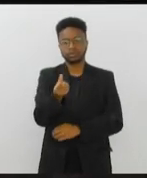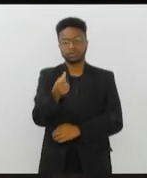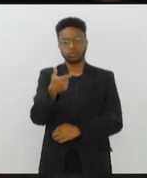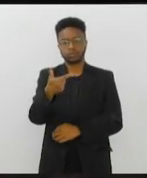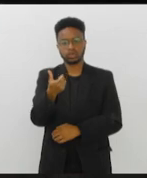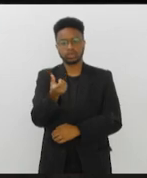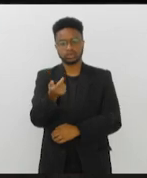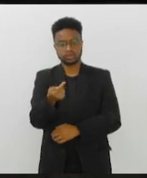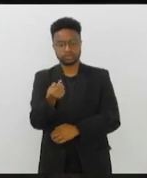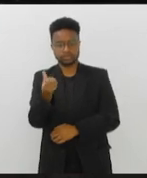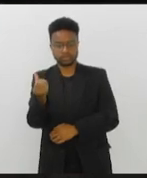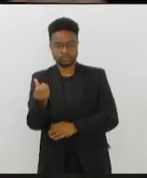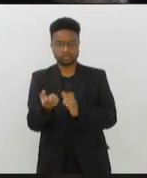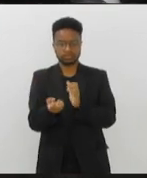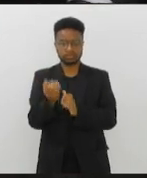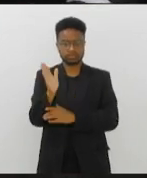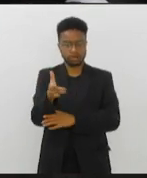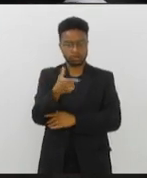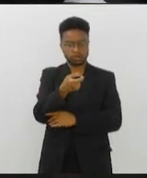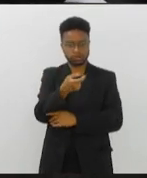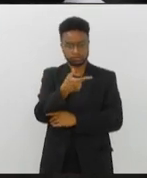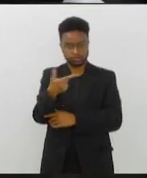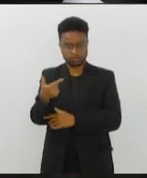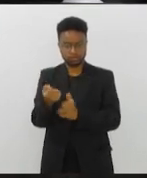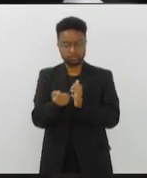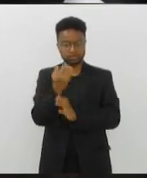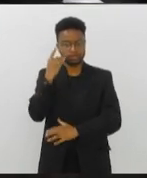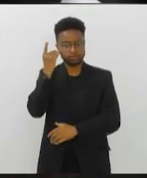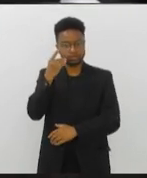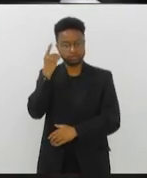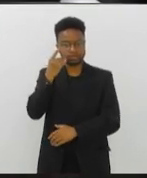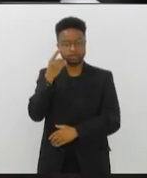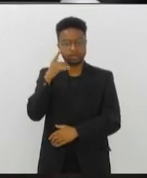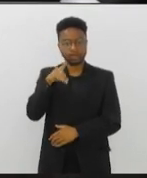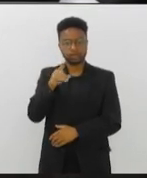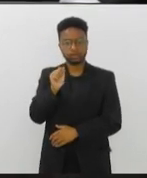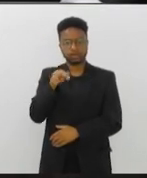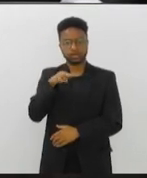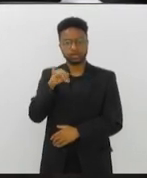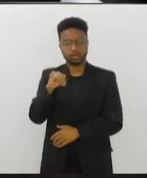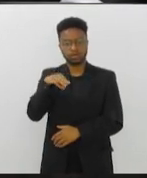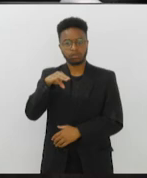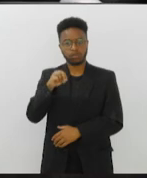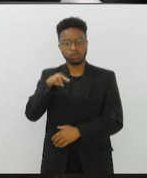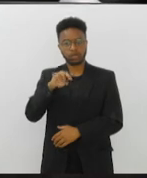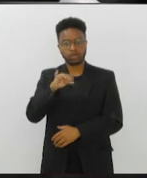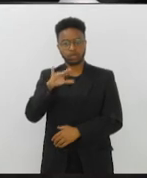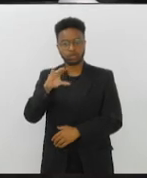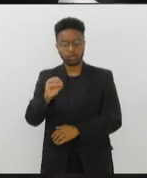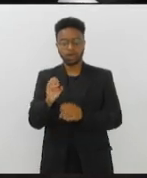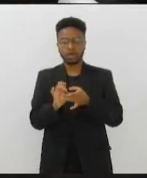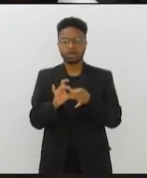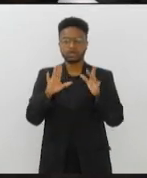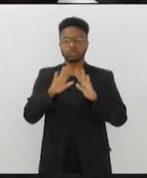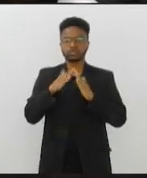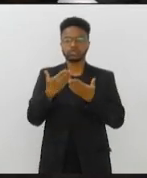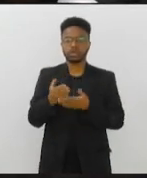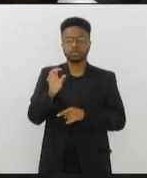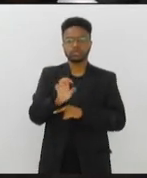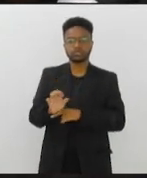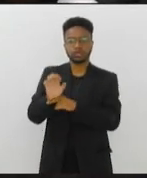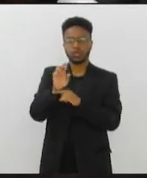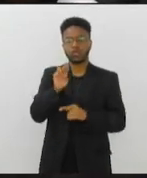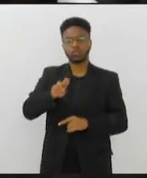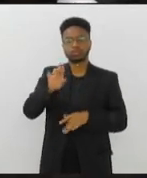6.276, de 22, de autoria da deputada Dani Monteiro, que autoriza as escolas estaduais a utilizar as